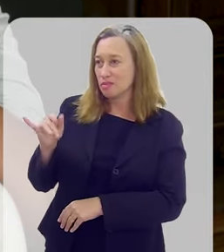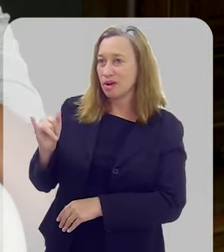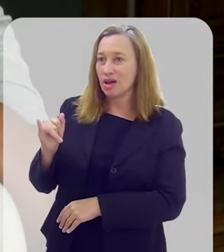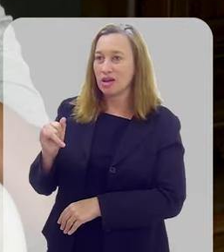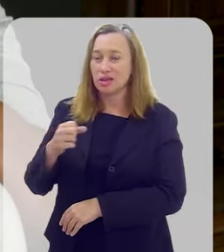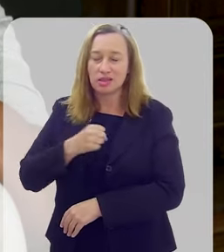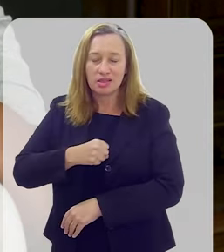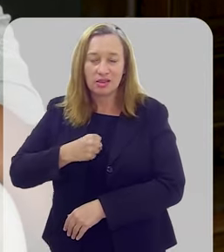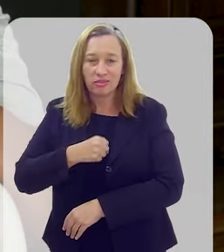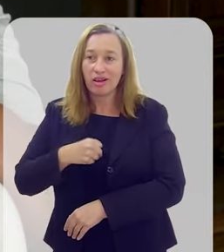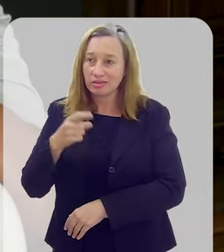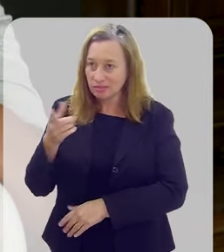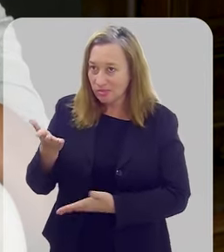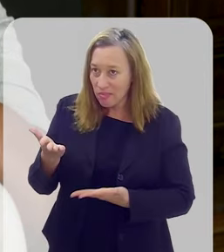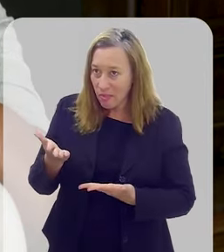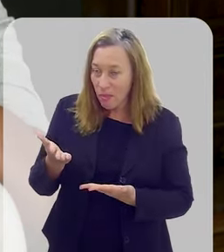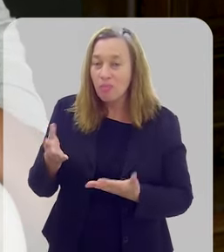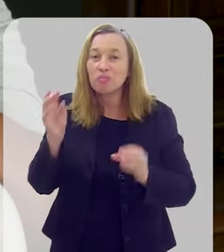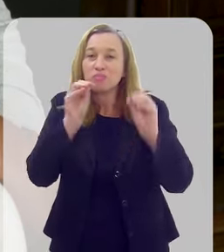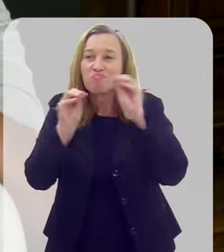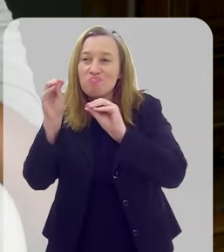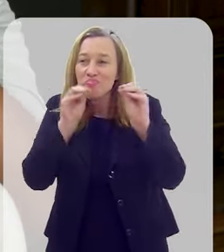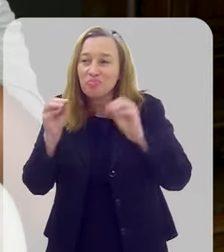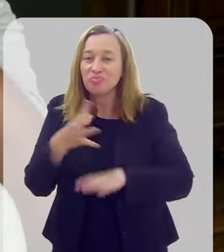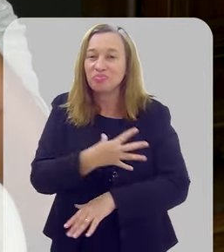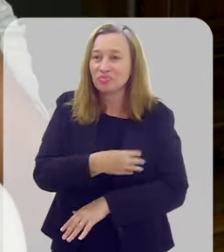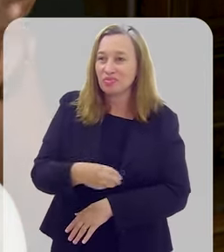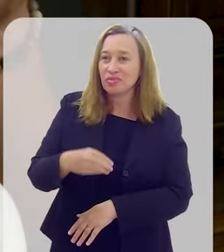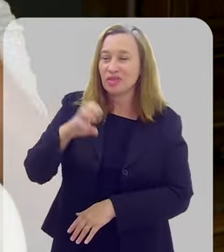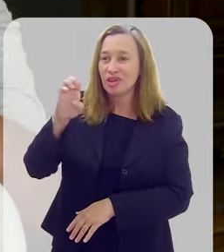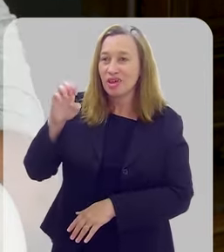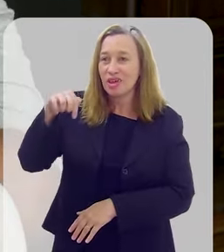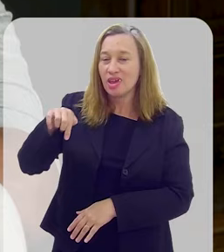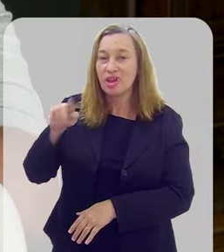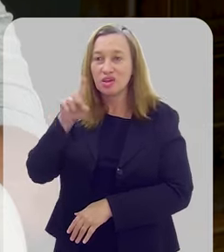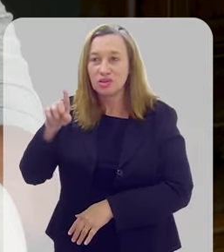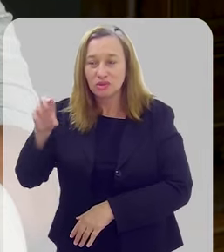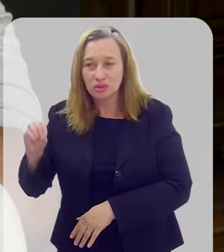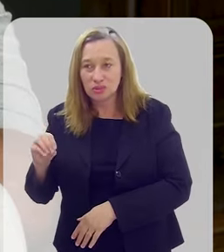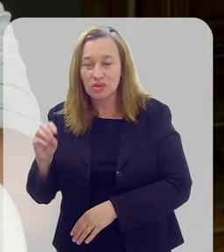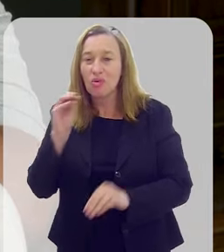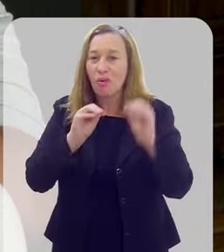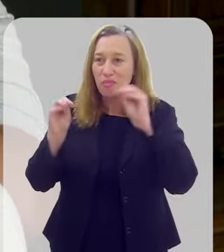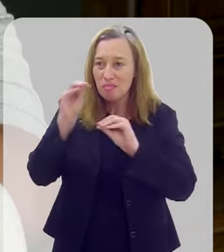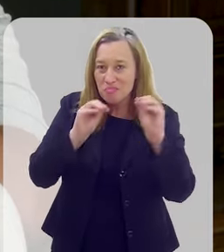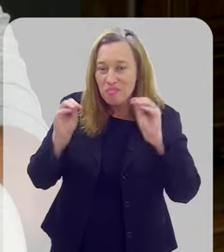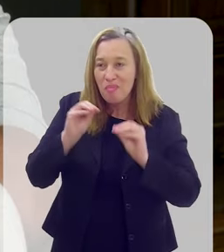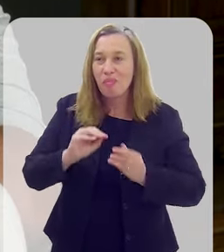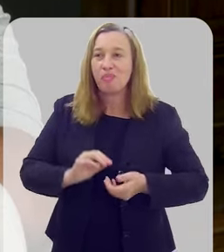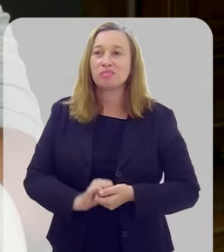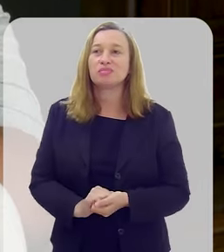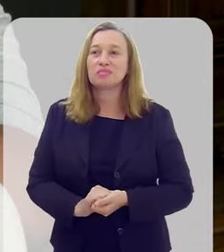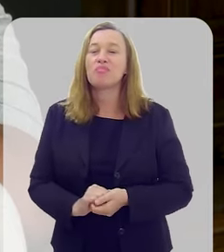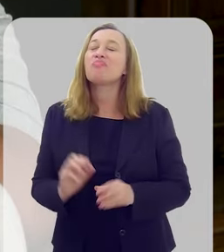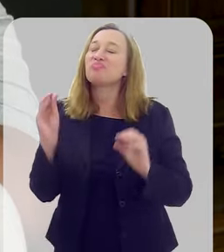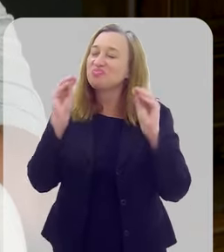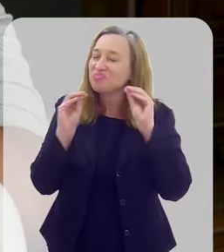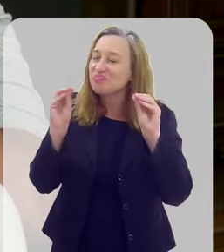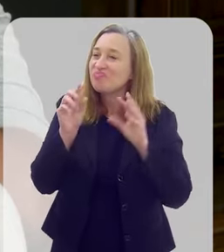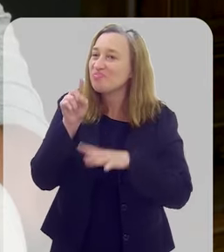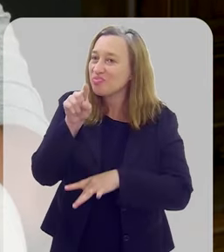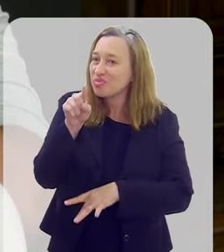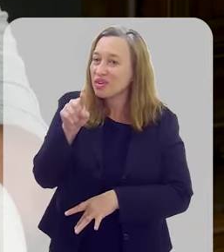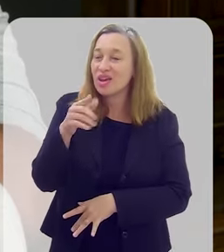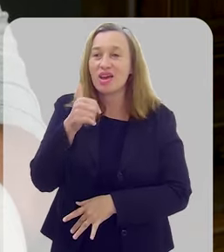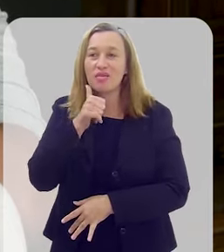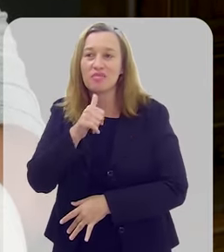grande né senão tá se sentindo muito Paula né Então deixa eu mandar um beijo pro meu filho Enzo papai te ama beijo no seu coração